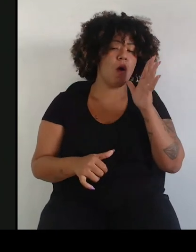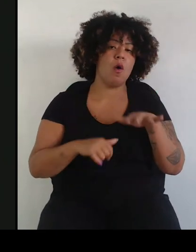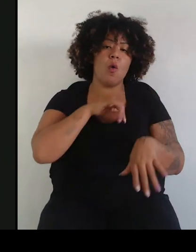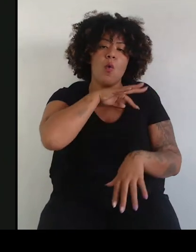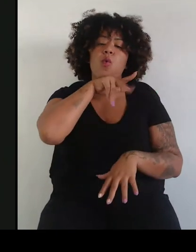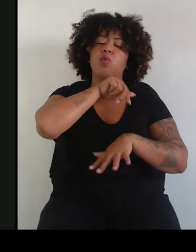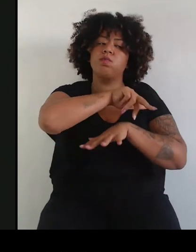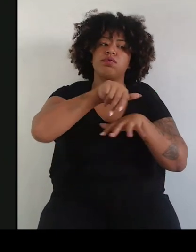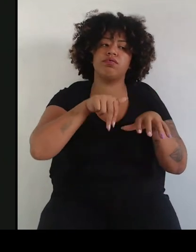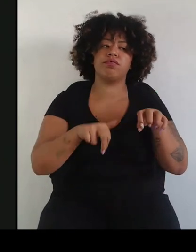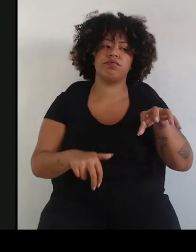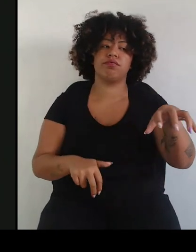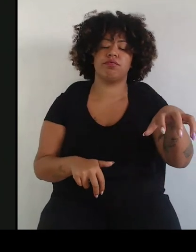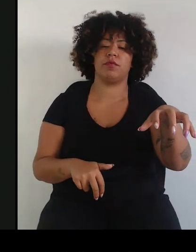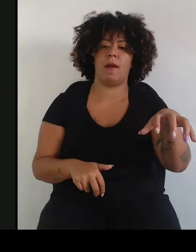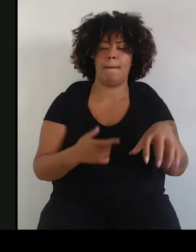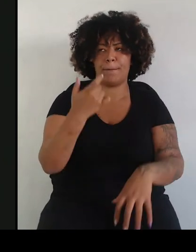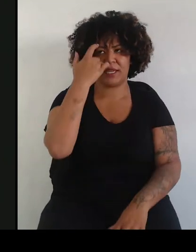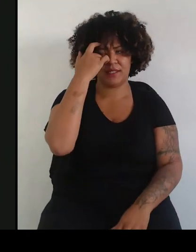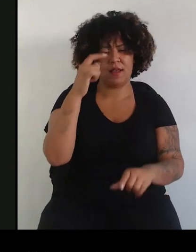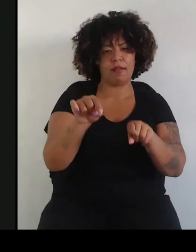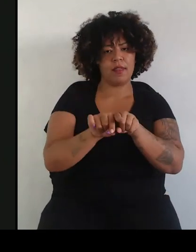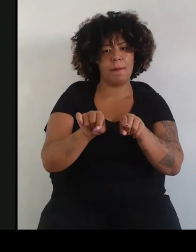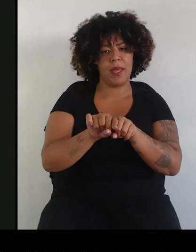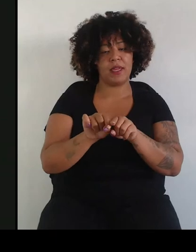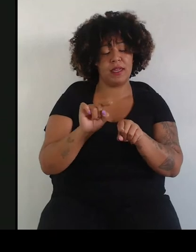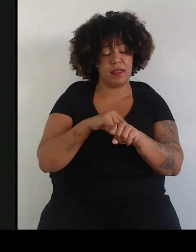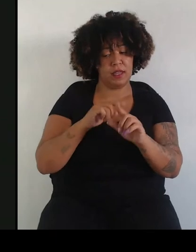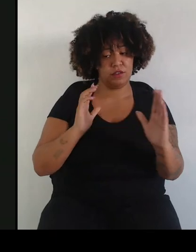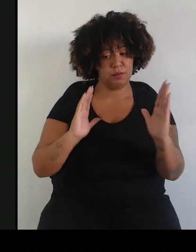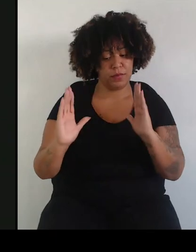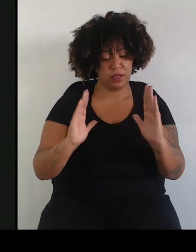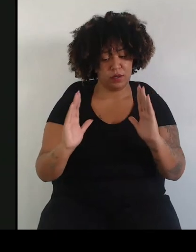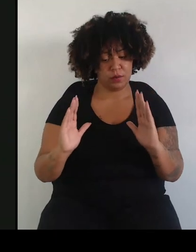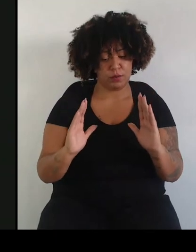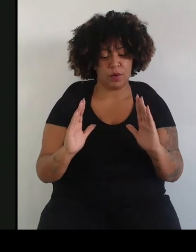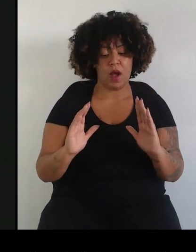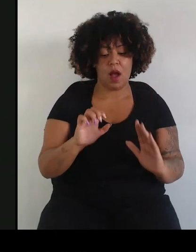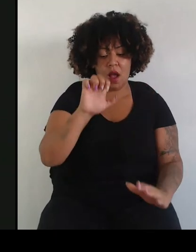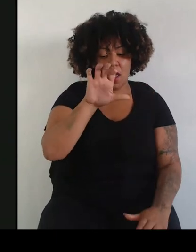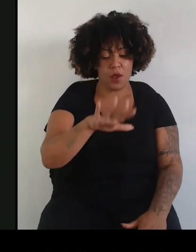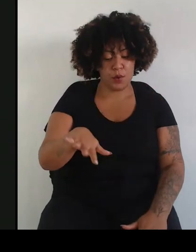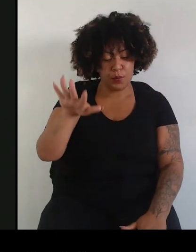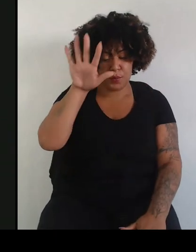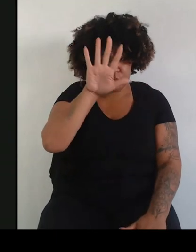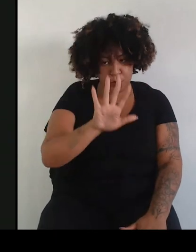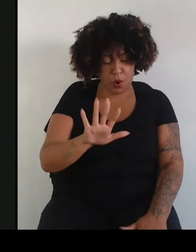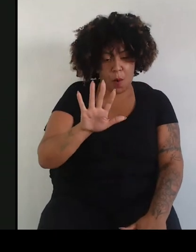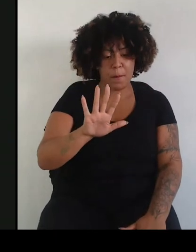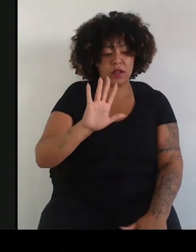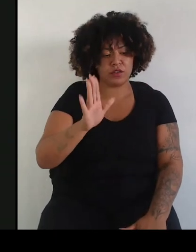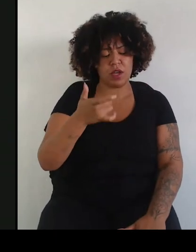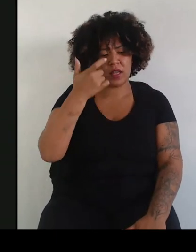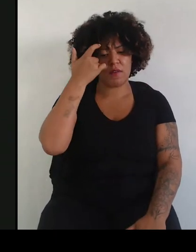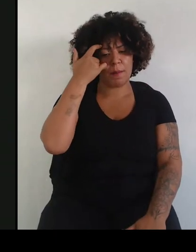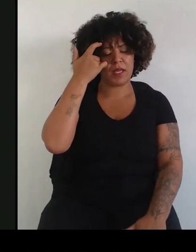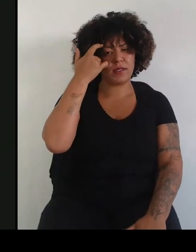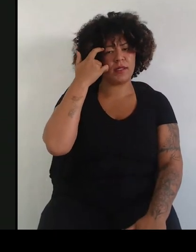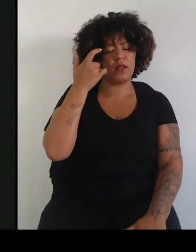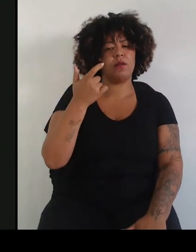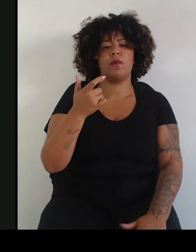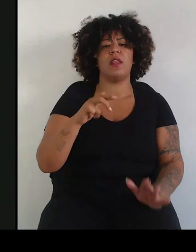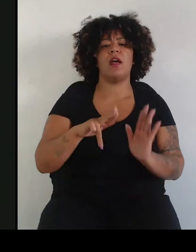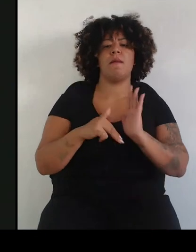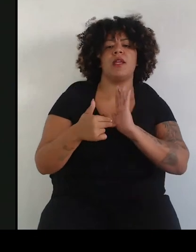que nesse momento a Europa já estará pensando na representação Não